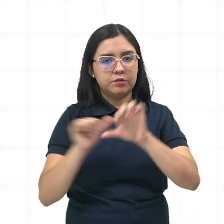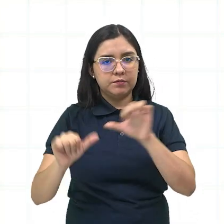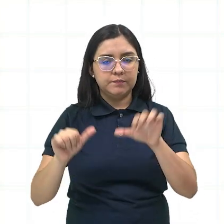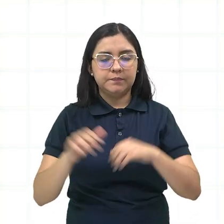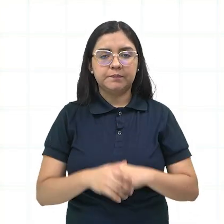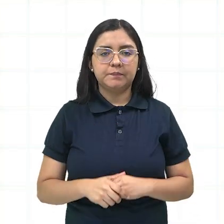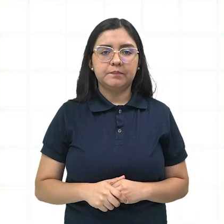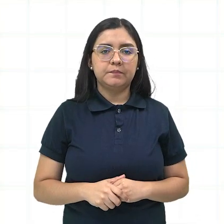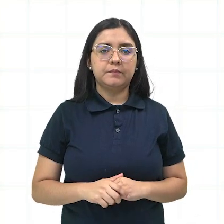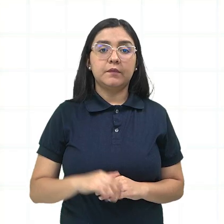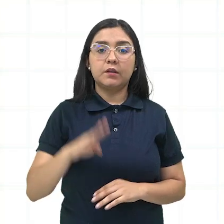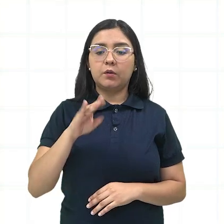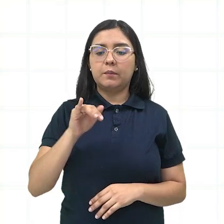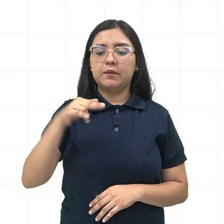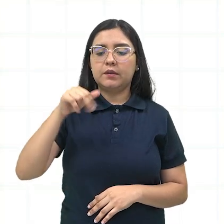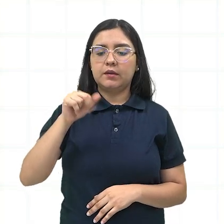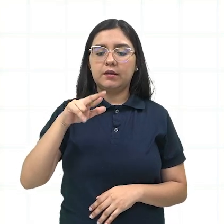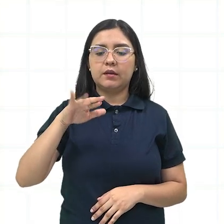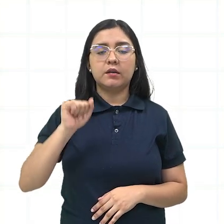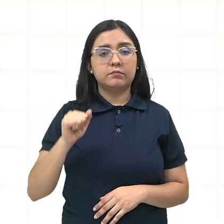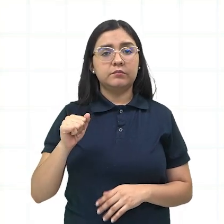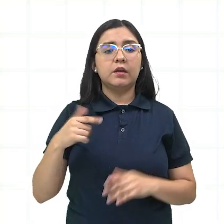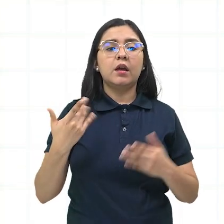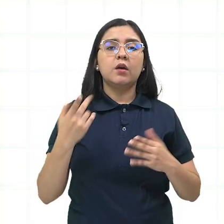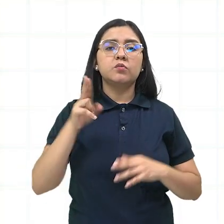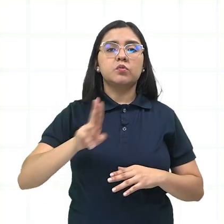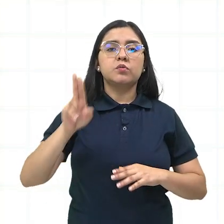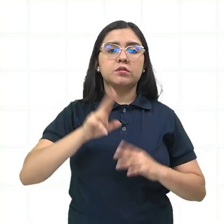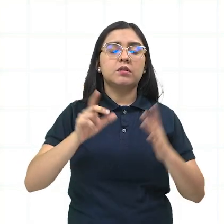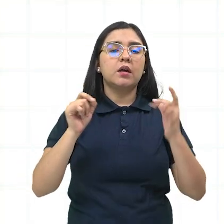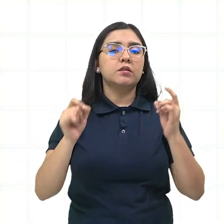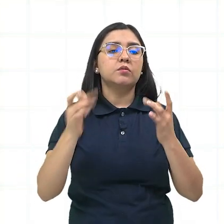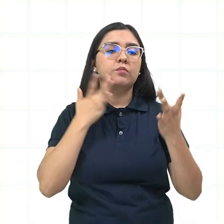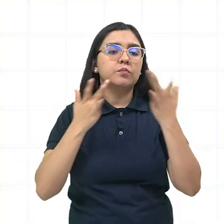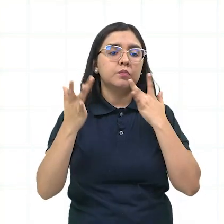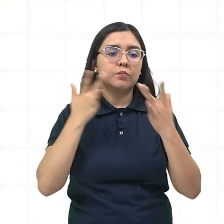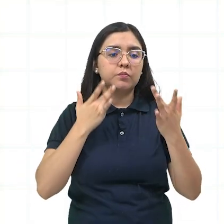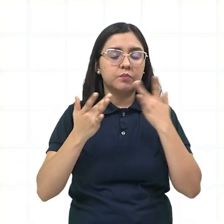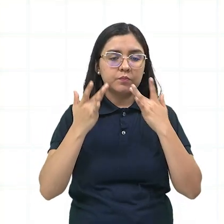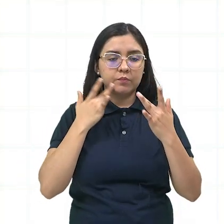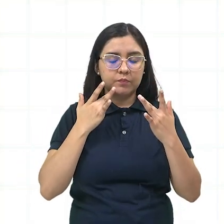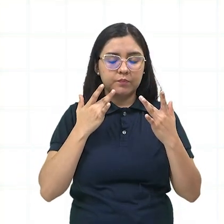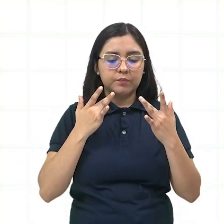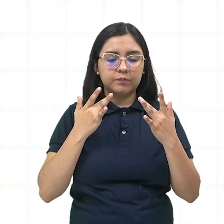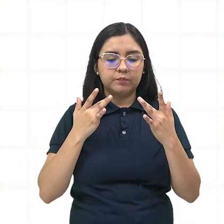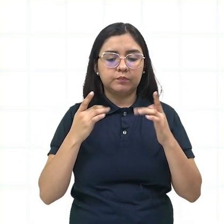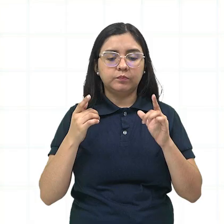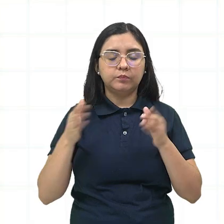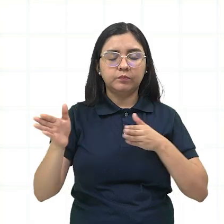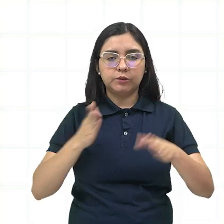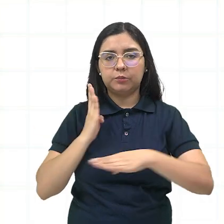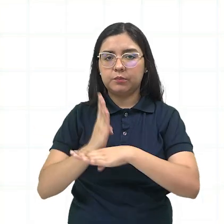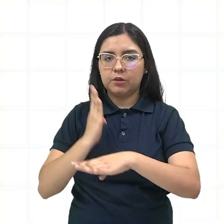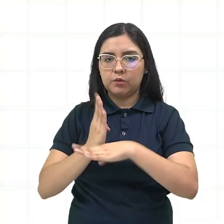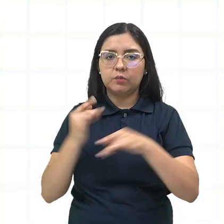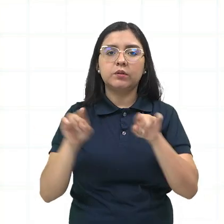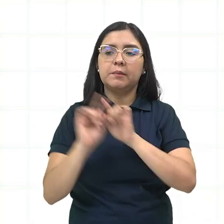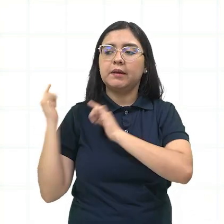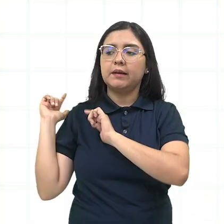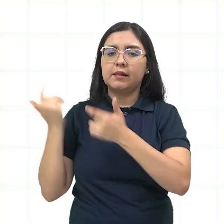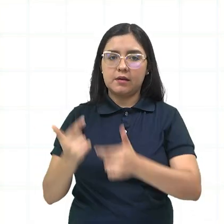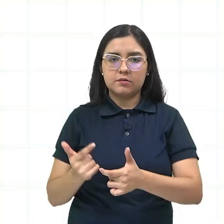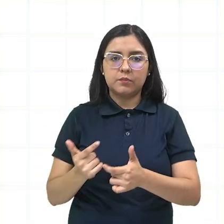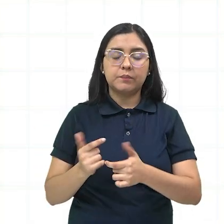variação. E a forma binária ela é comum em peças musicais do período barroco e clássico. Então, quando a